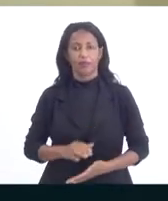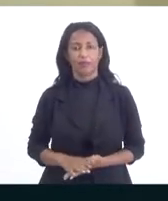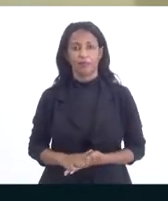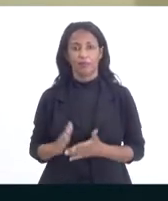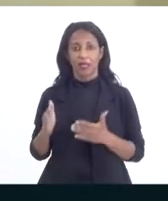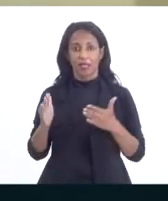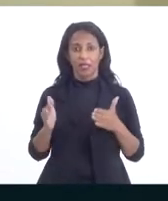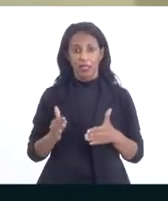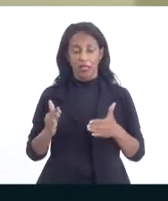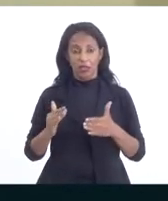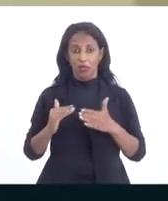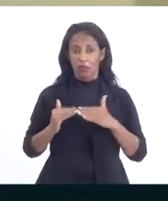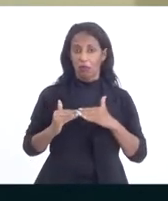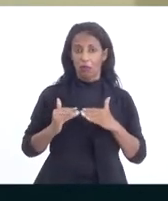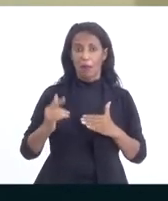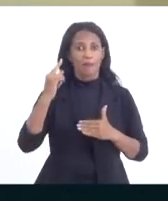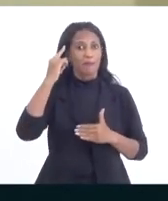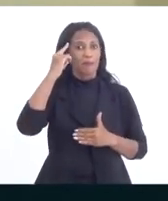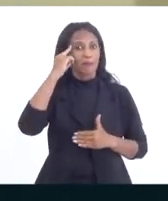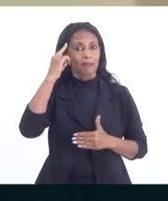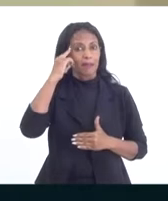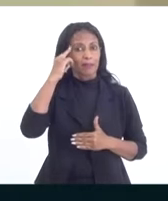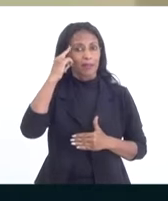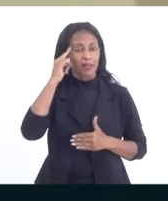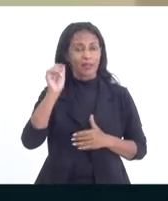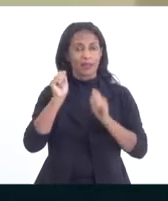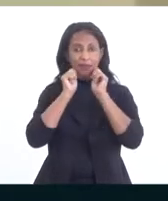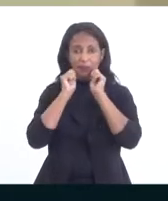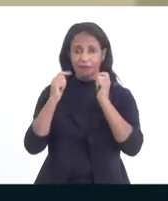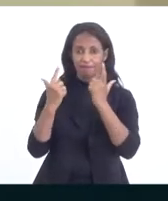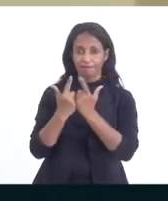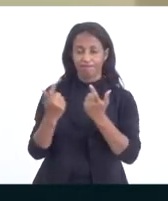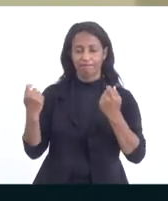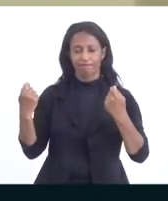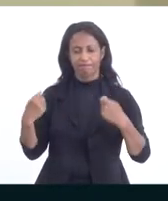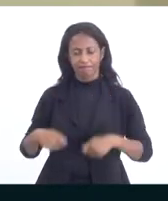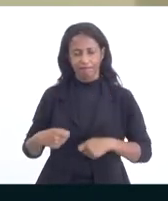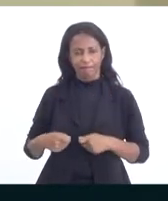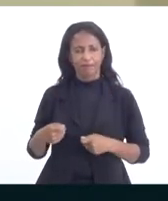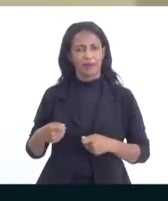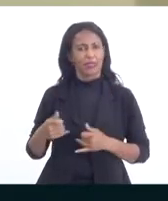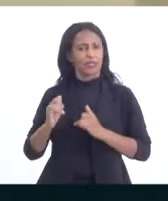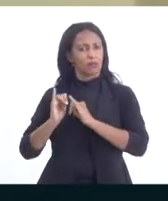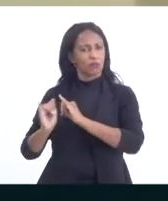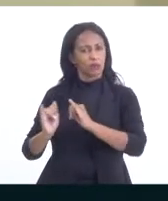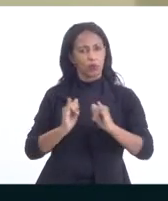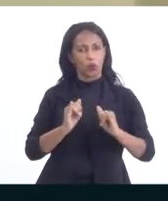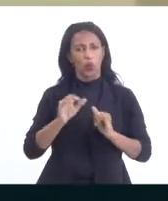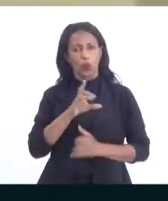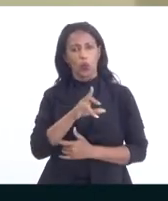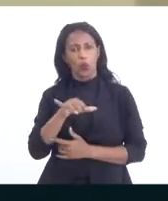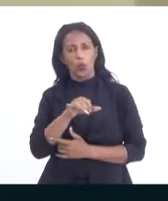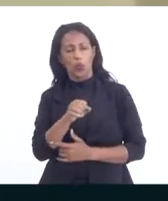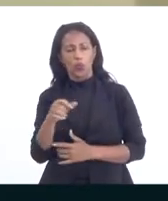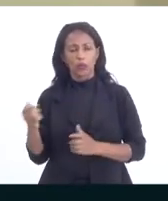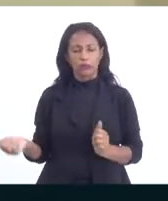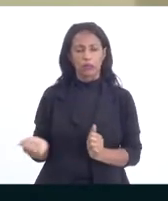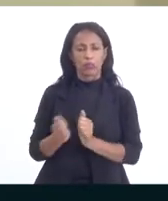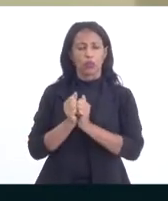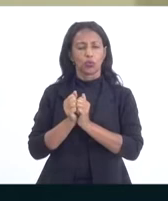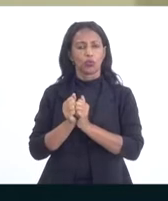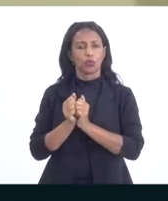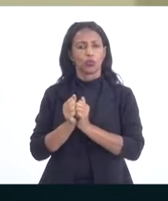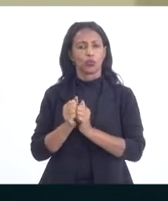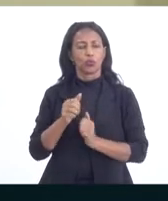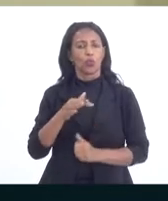uma ação que a gente precisa muito pensar, a Assembleia Legislativa precisa se debruçar sobre os estados. O Conselho Regional está junto com